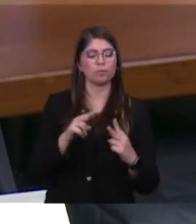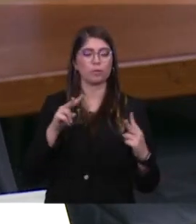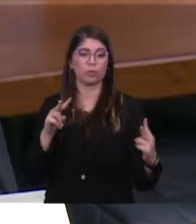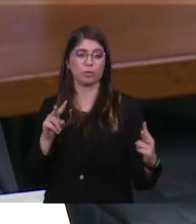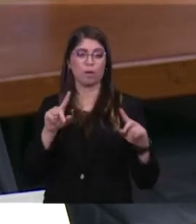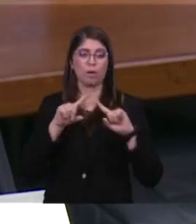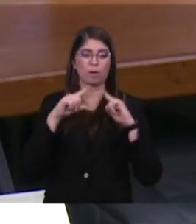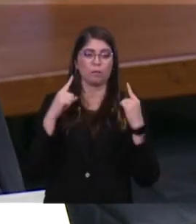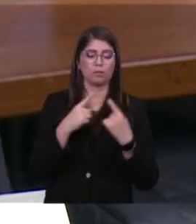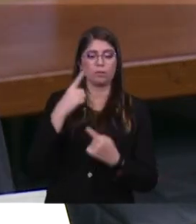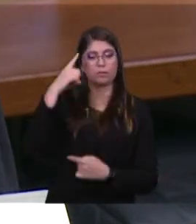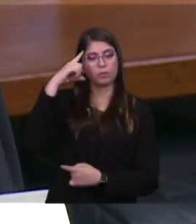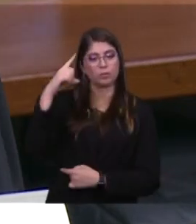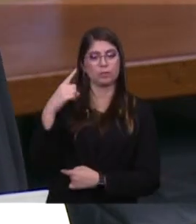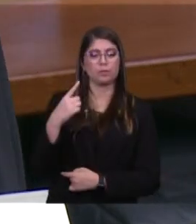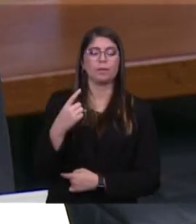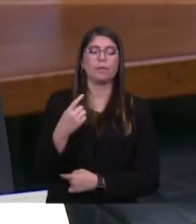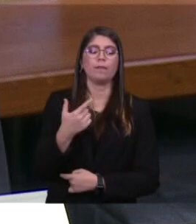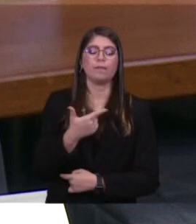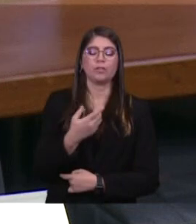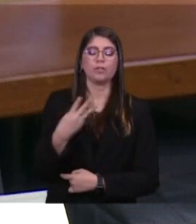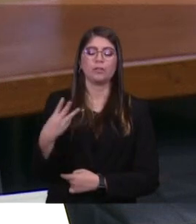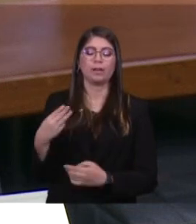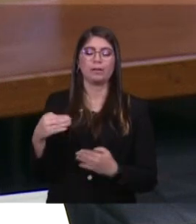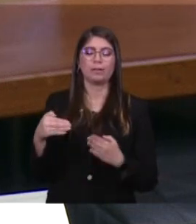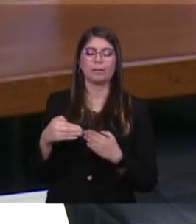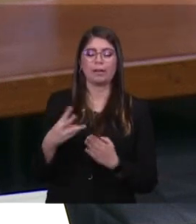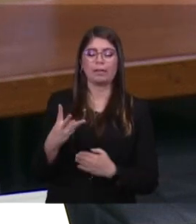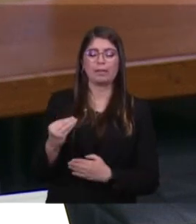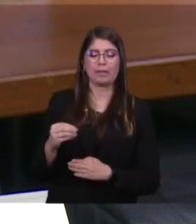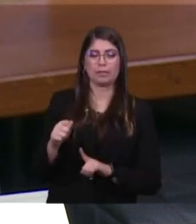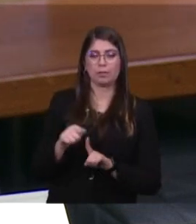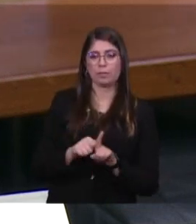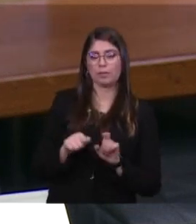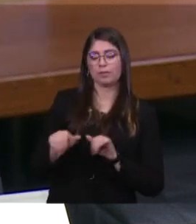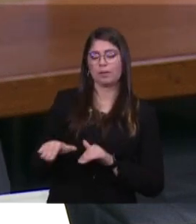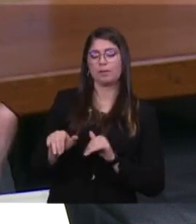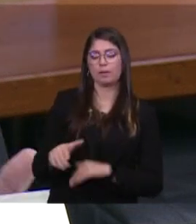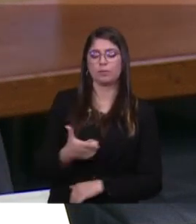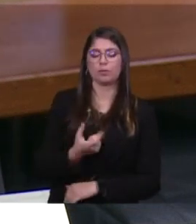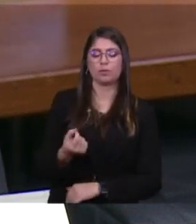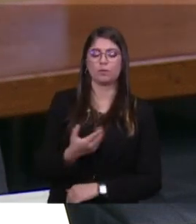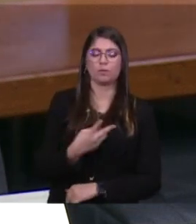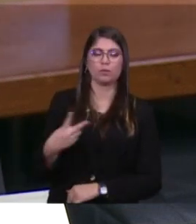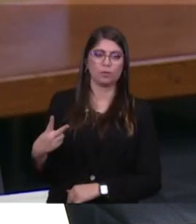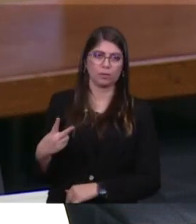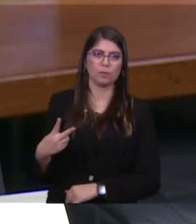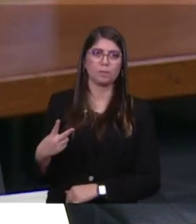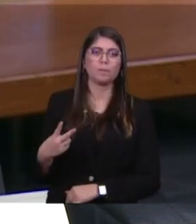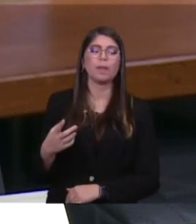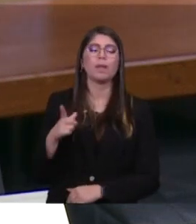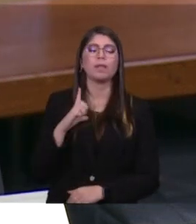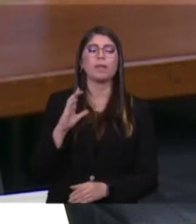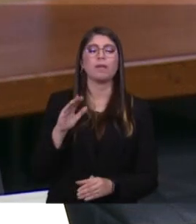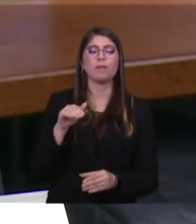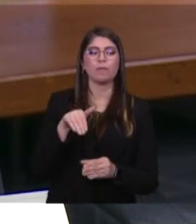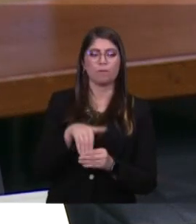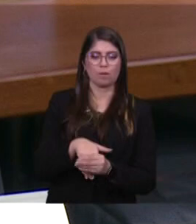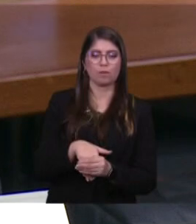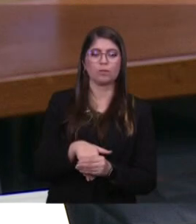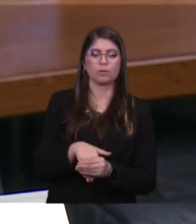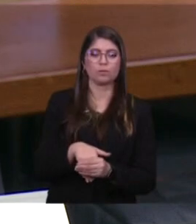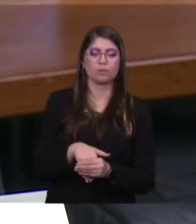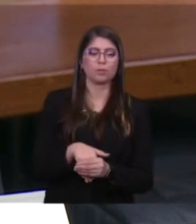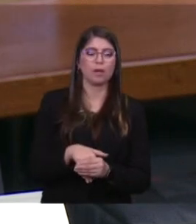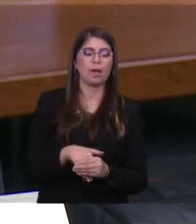virtual de 23 a 30 de setembro de 2022, apresentaram votos apresentados até